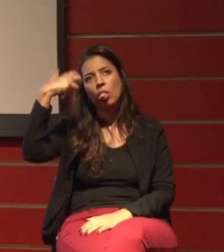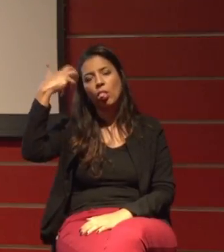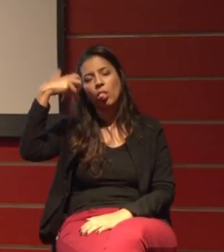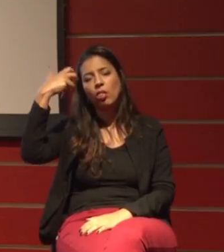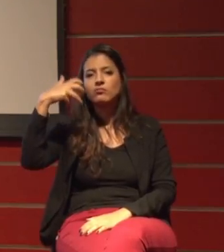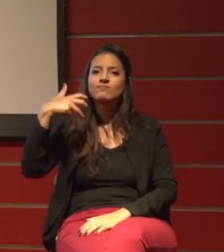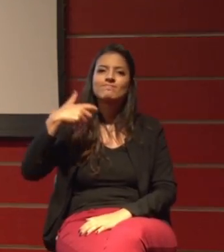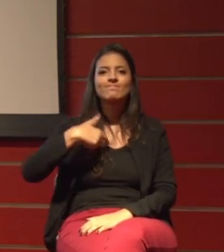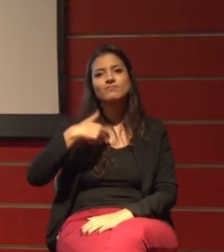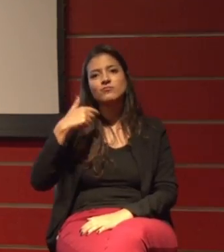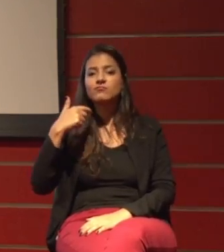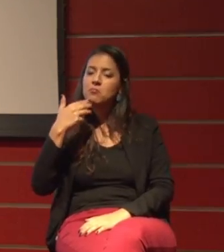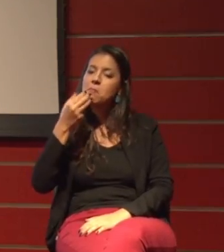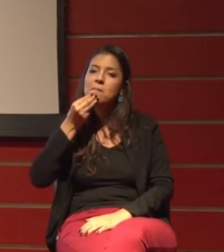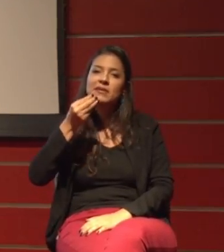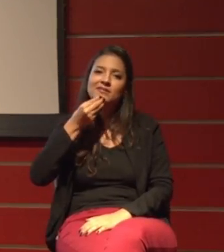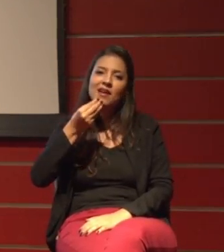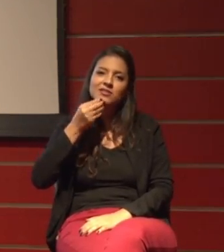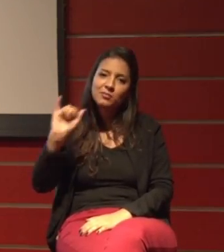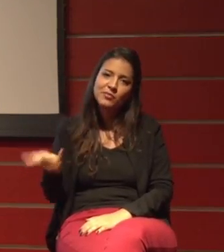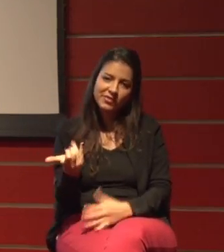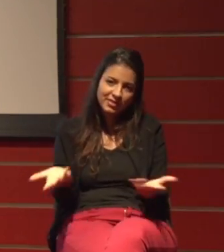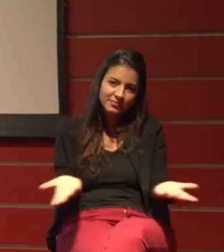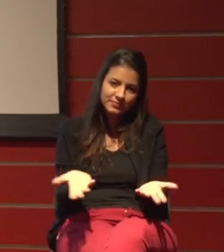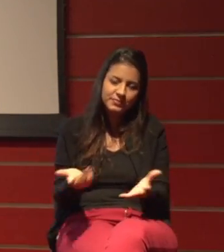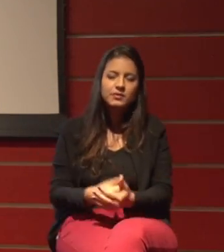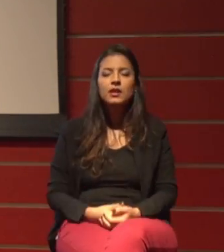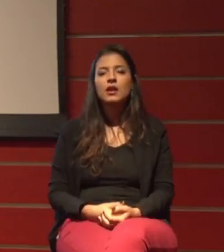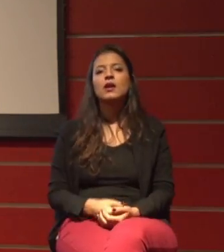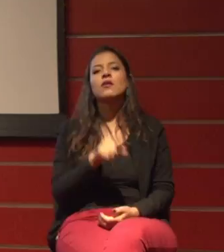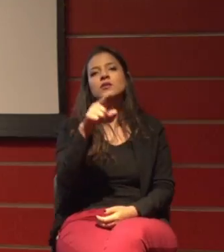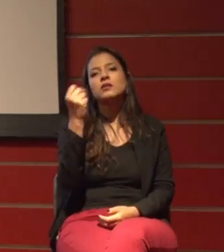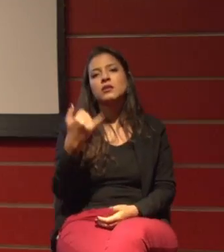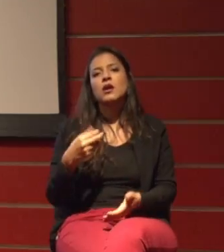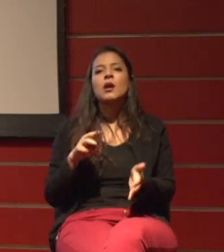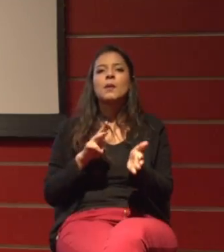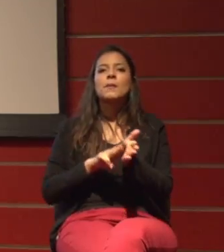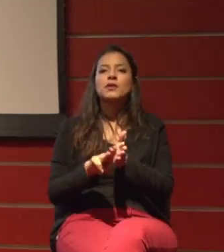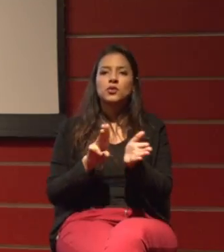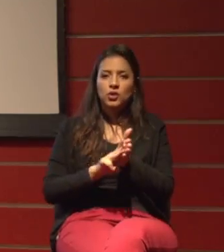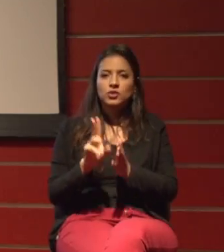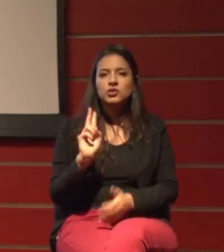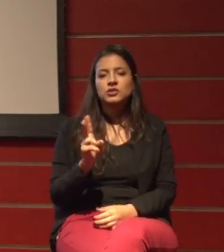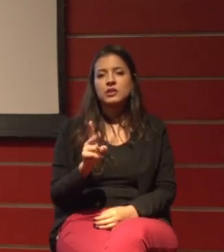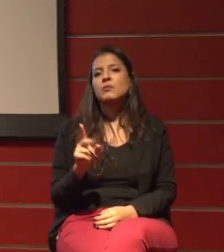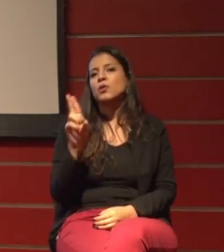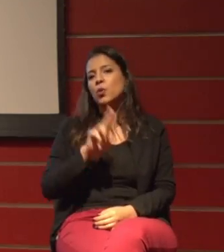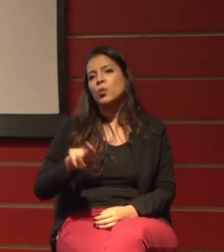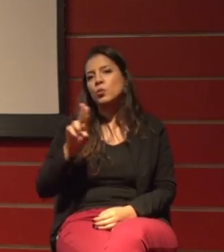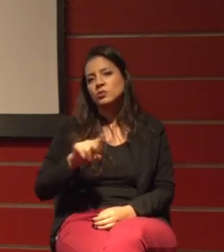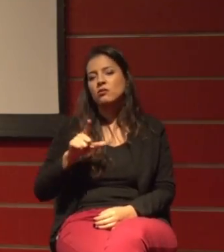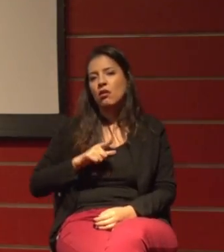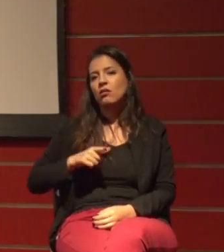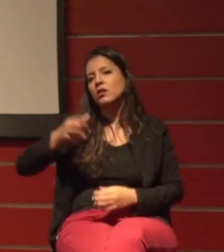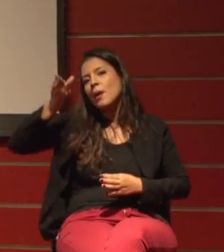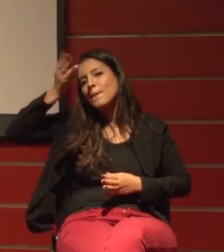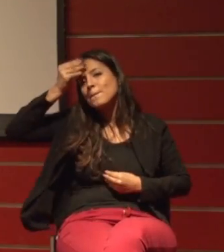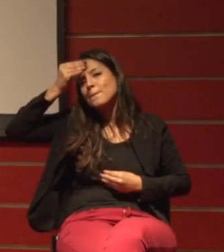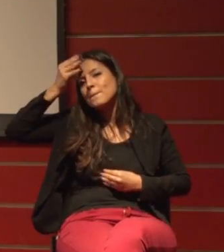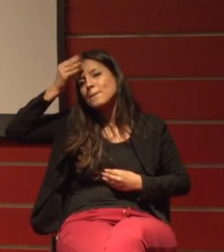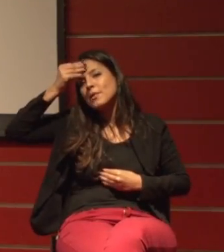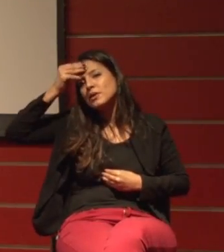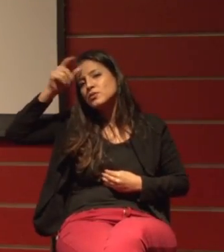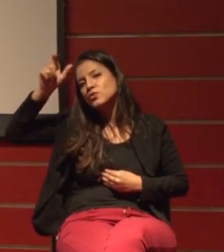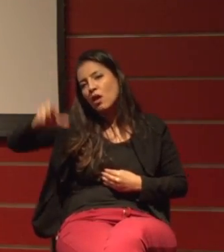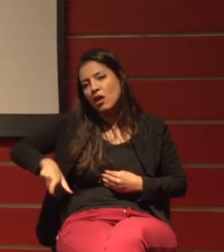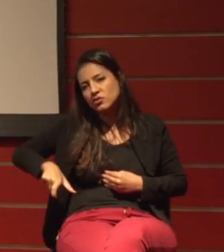talvez eu não devesse perder a oportunidade você falou de uma metodologia onde você utiliza 100 perguntas que sa para para